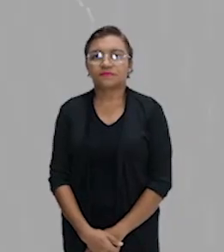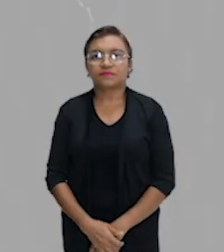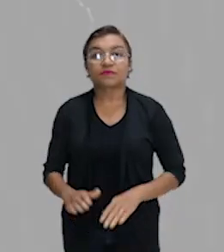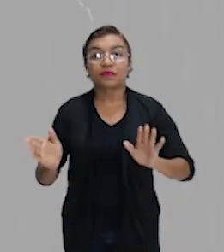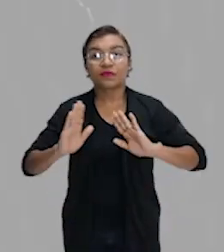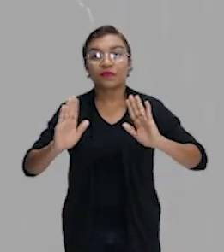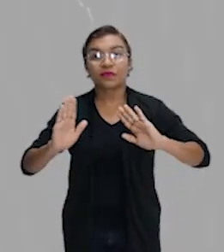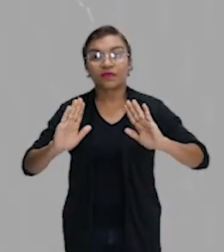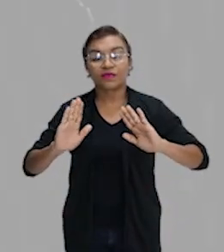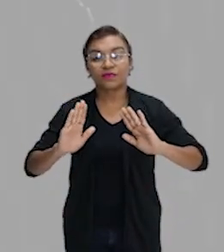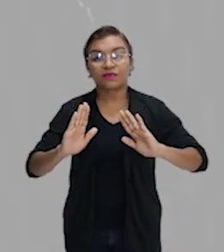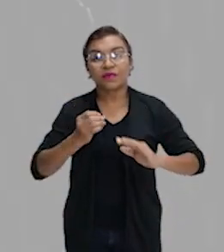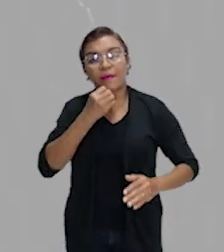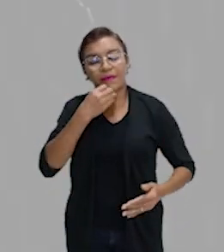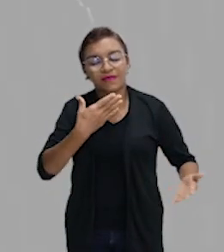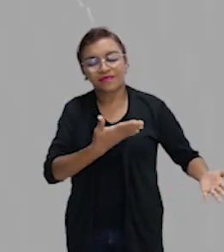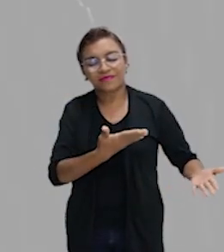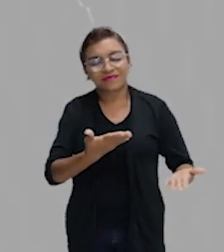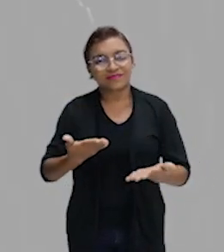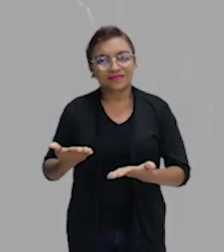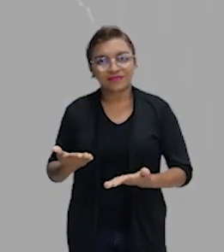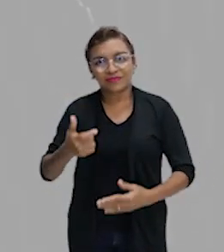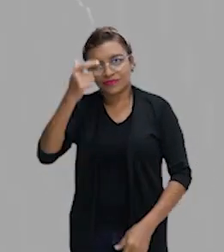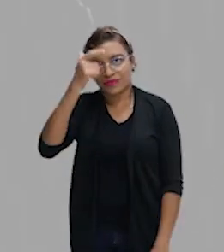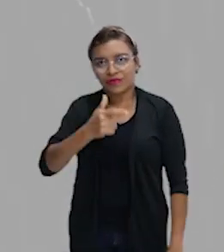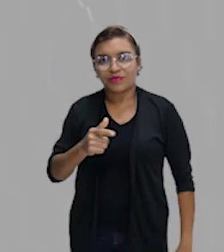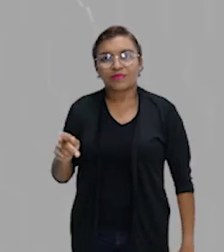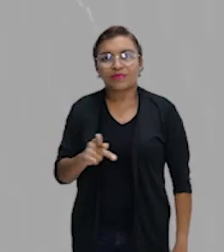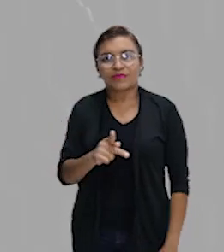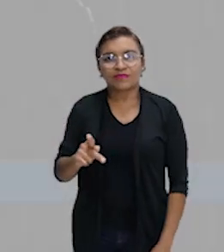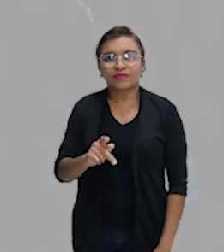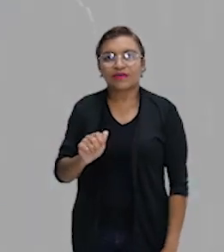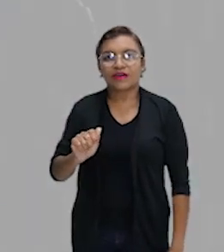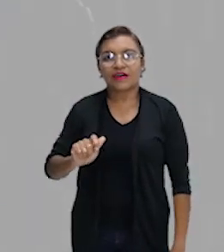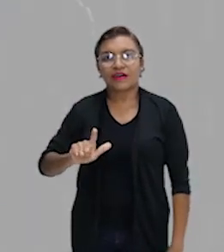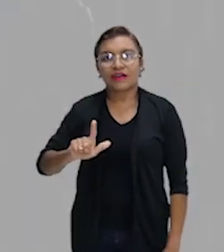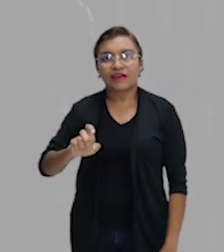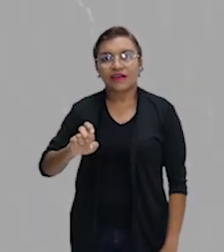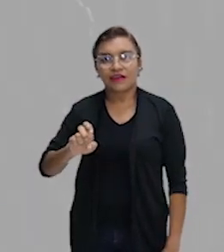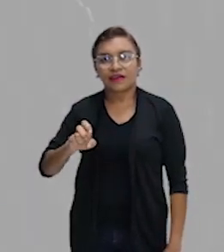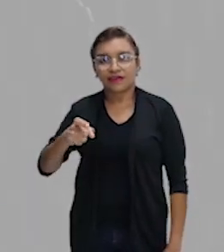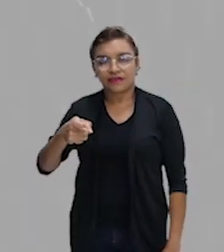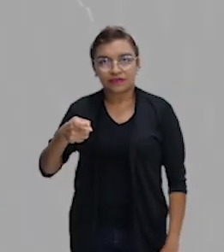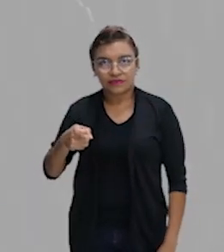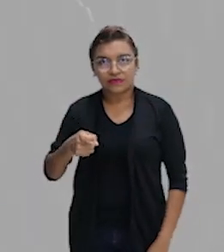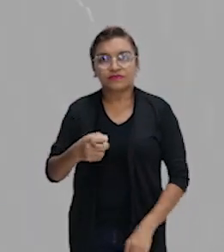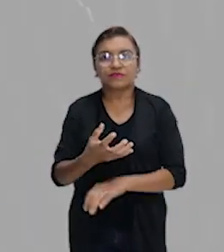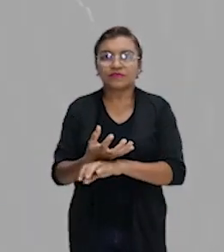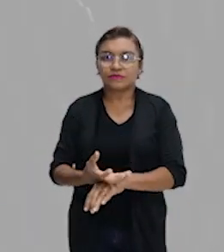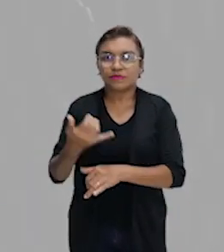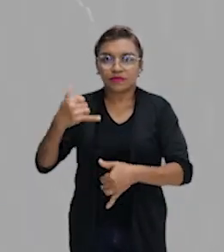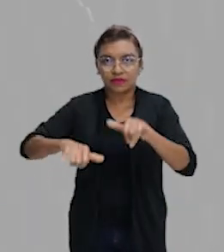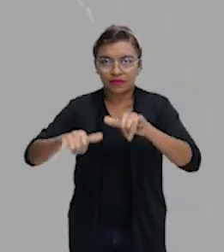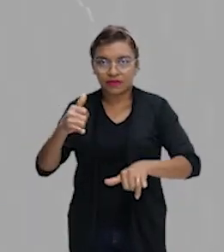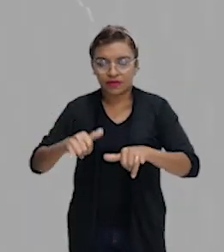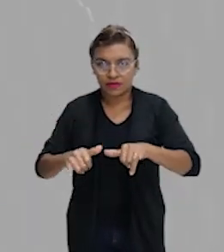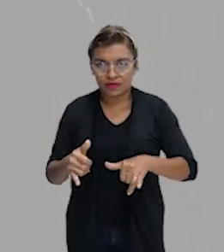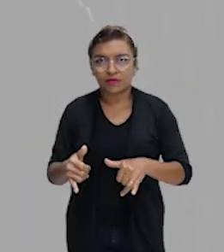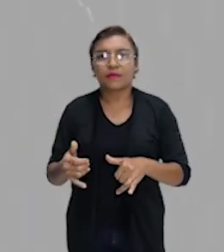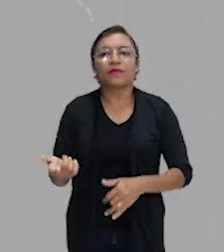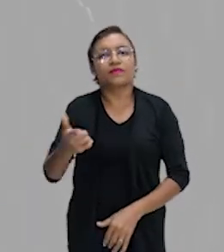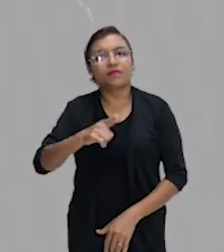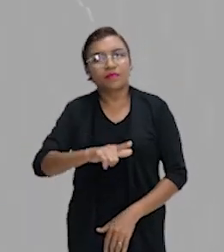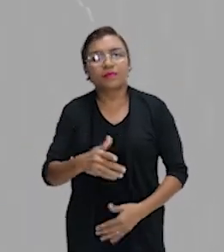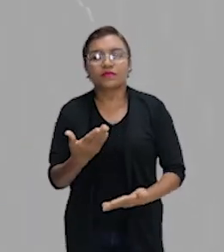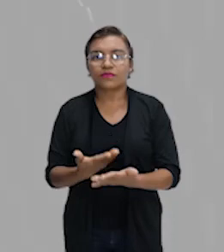Olá, turma! Sejam todos bem-vindos. Professor Alex, disciplina Química, mais uma aula do nosso projeto Fique em Casa Aprendendo.